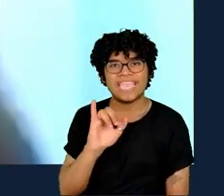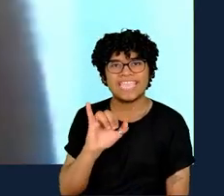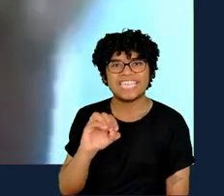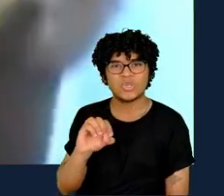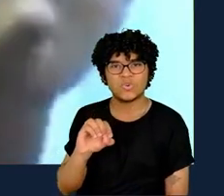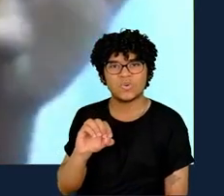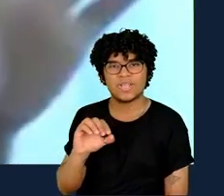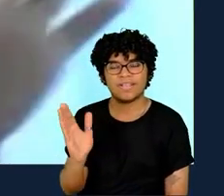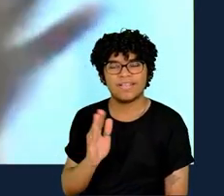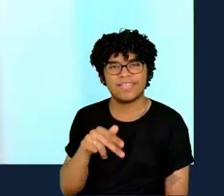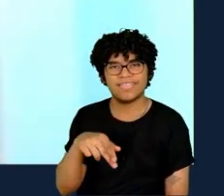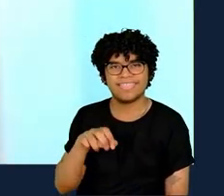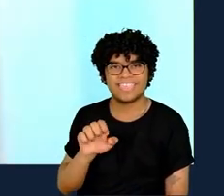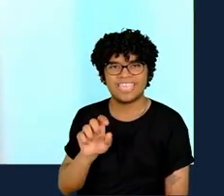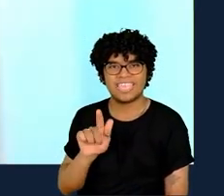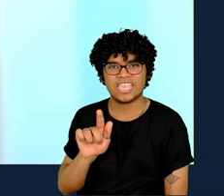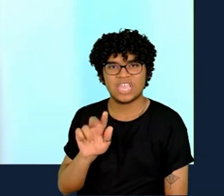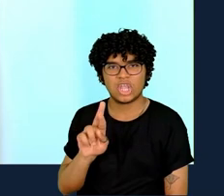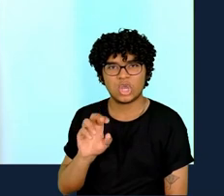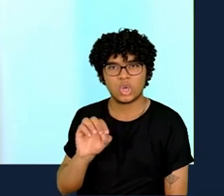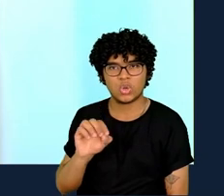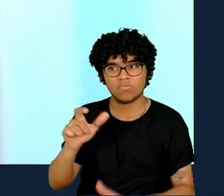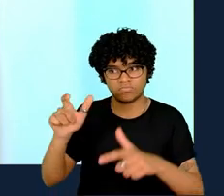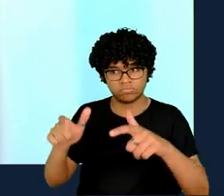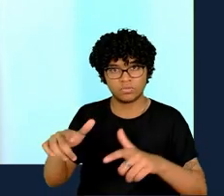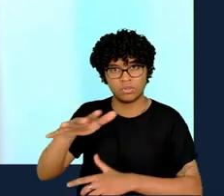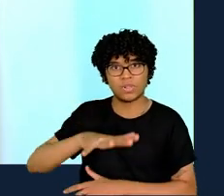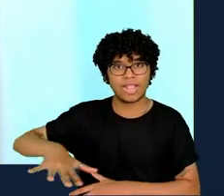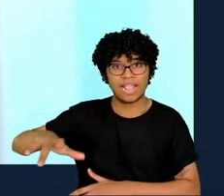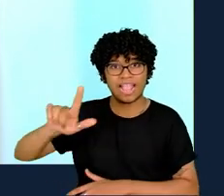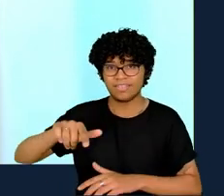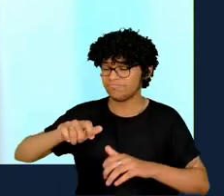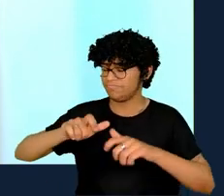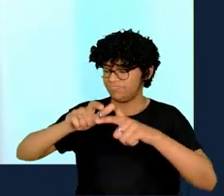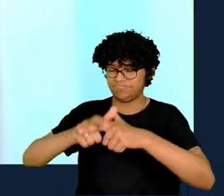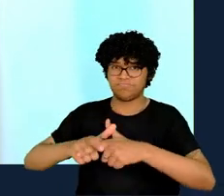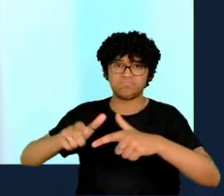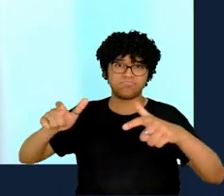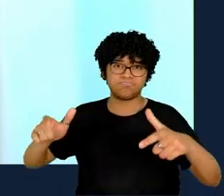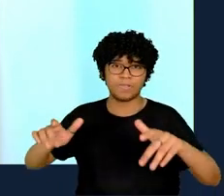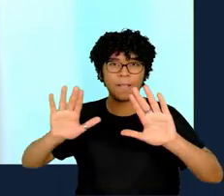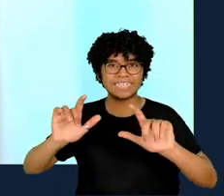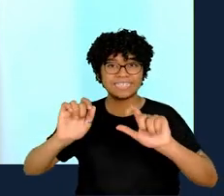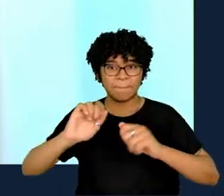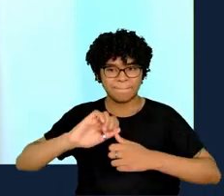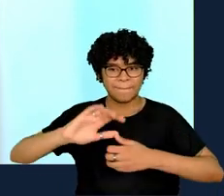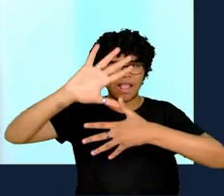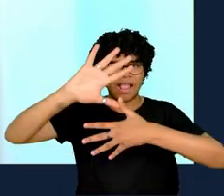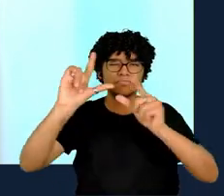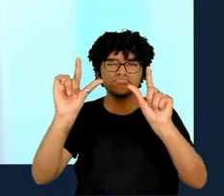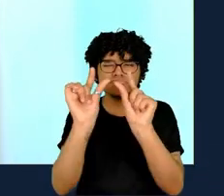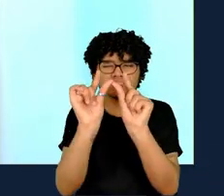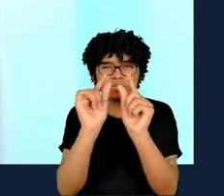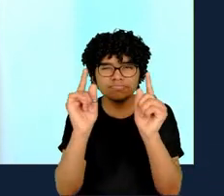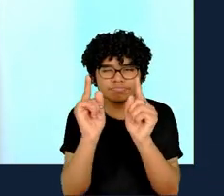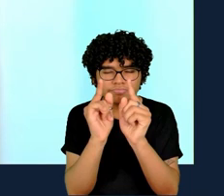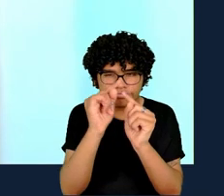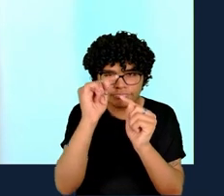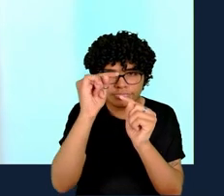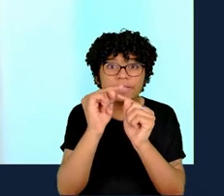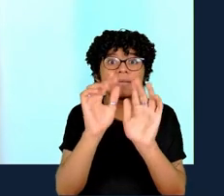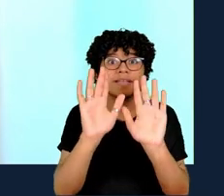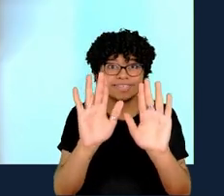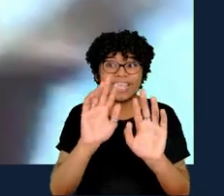muito complexo, mas no mapa ela é bem pequenininha, né? Então, uma coisa você olhar no mapa e, na